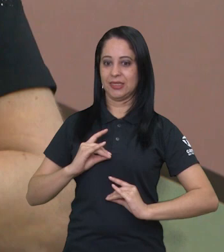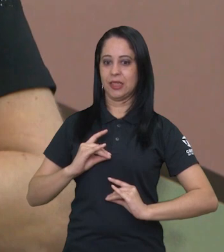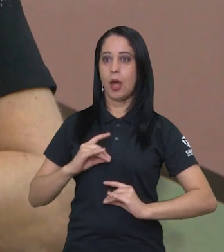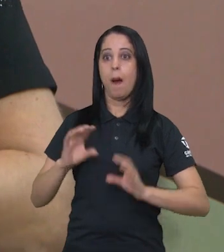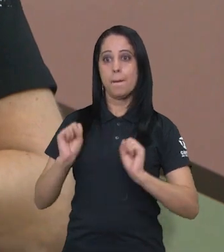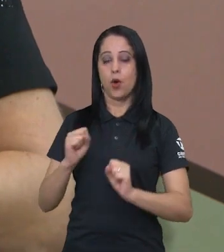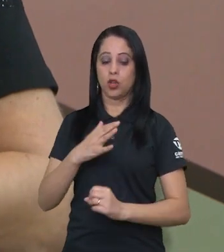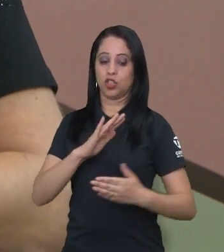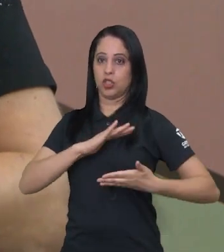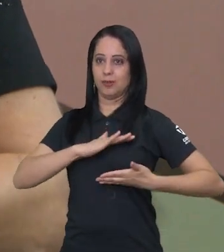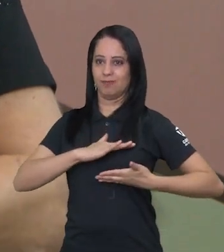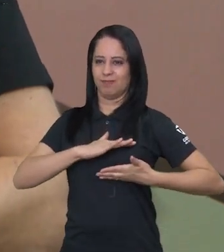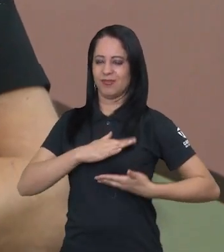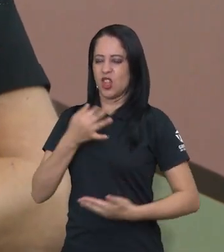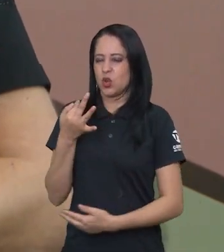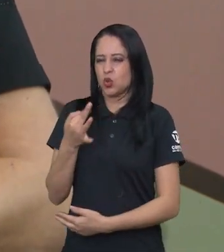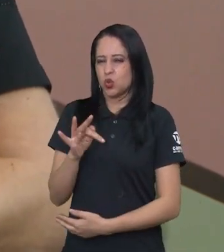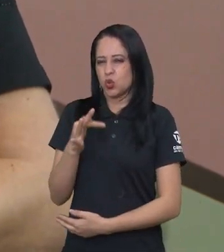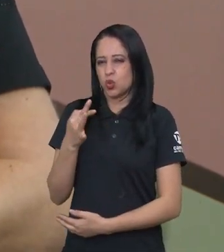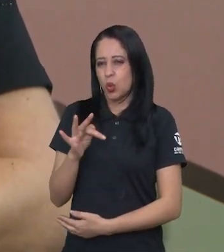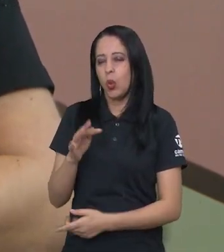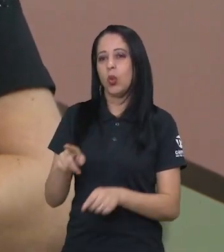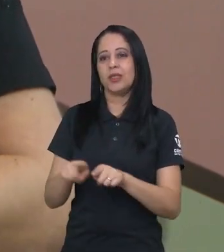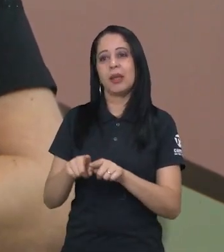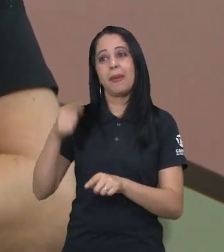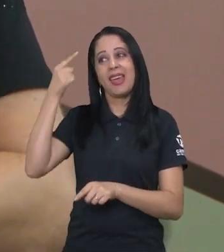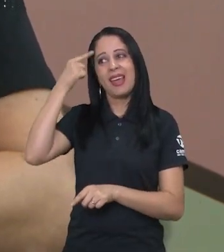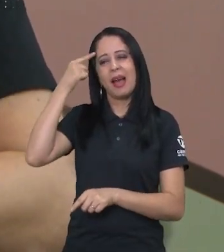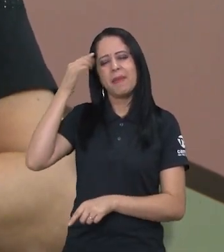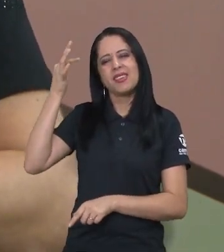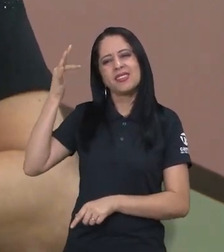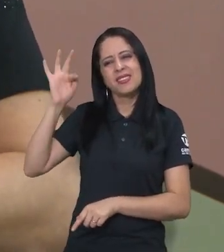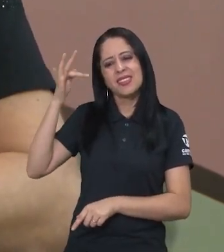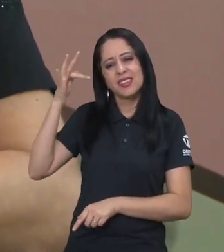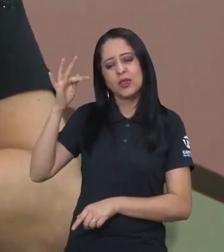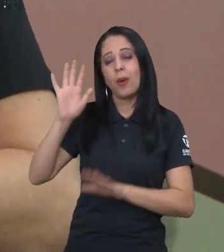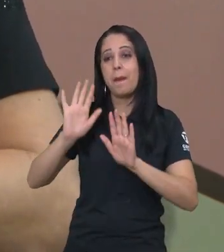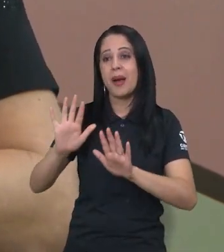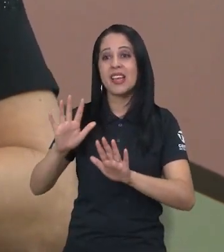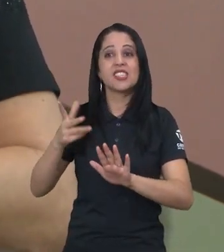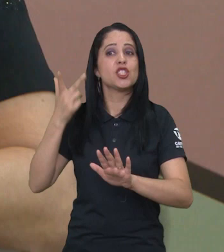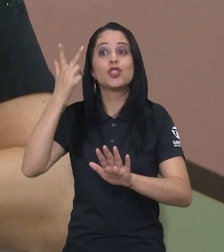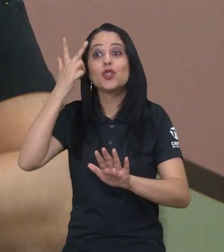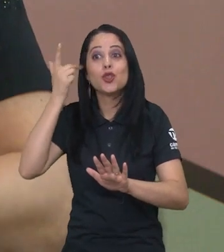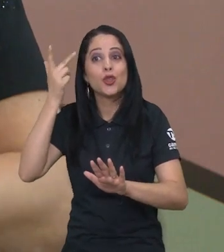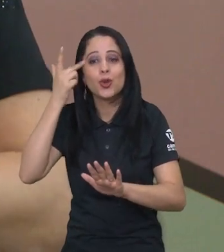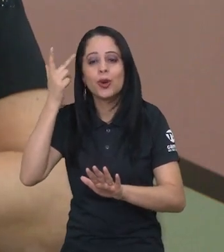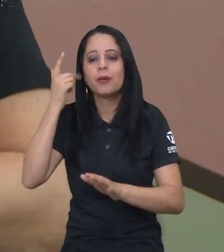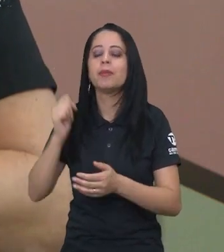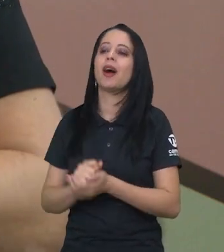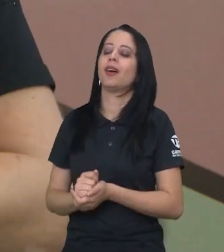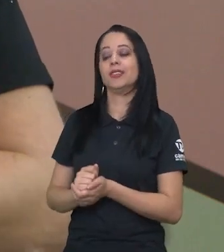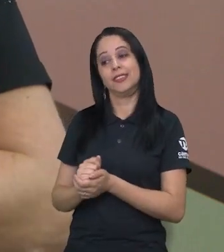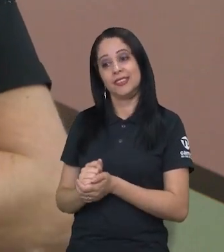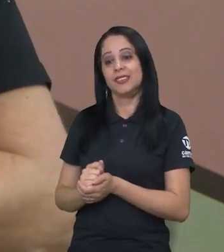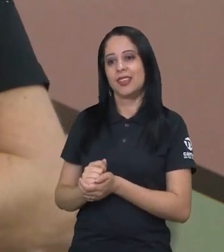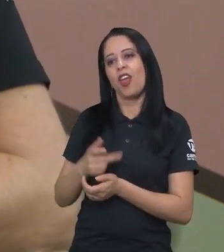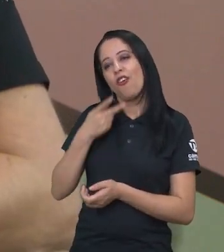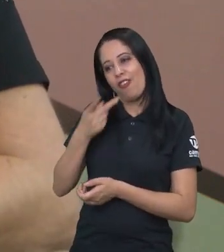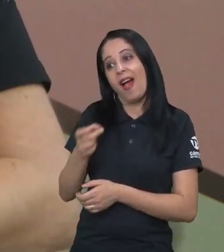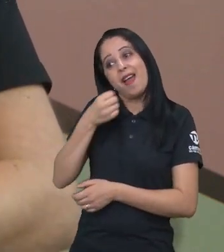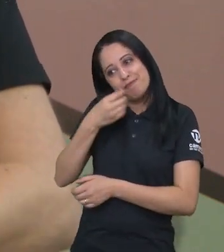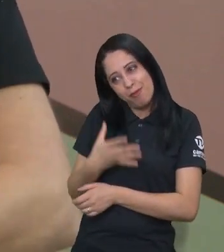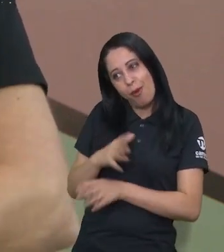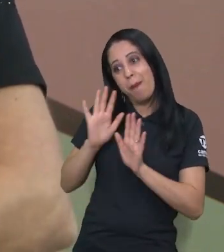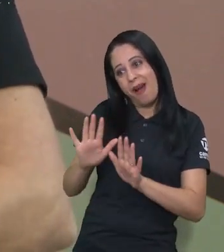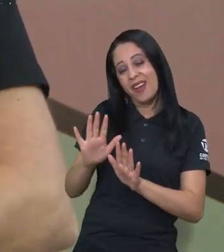na mama, tem paciente que reclama de dor de cabeça e o que mais comum, e às vezes eu brinco, eu falo assim, é bom, mas eu sei que está te